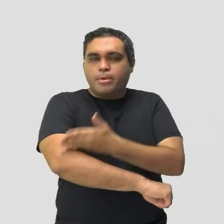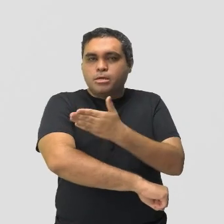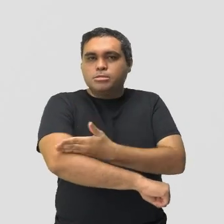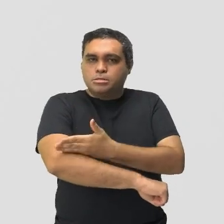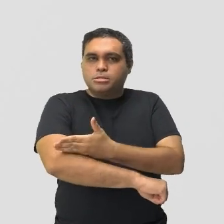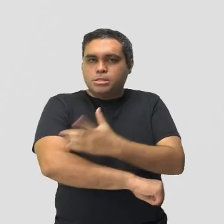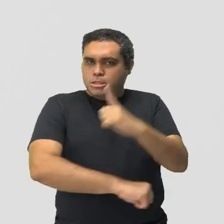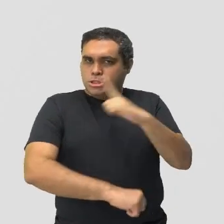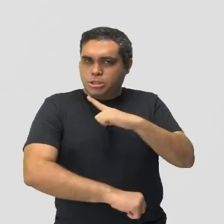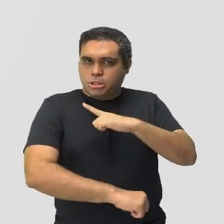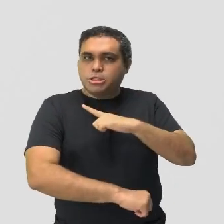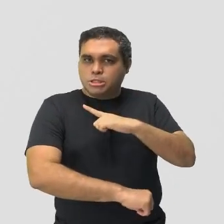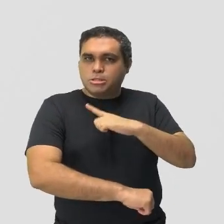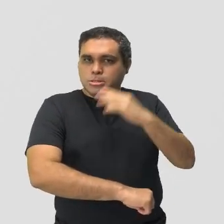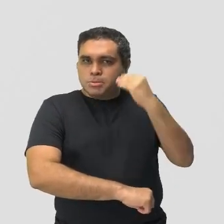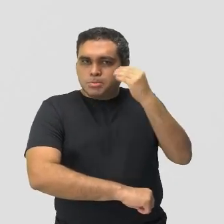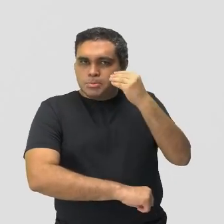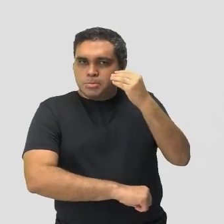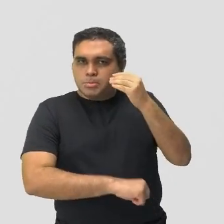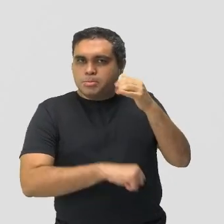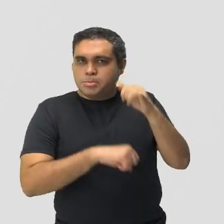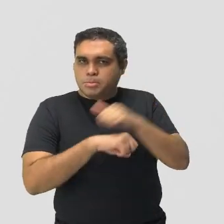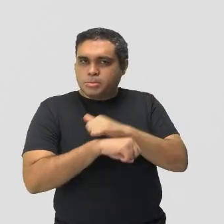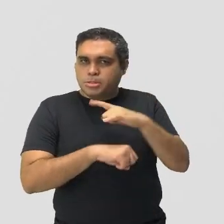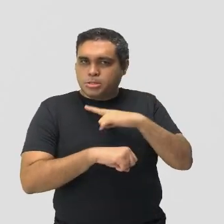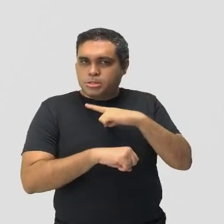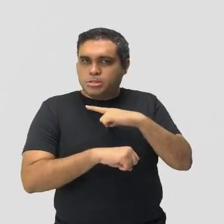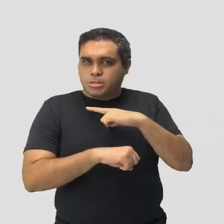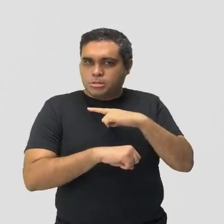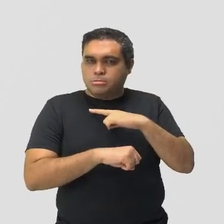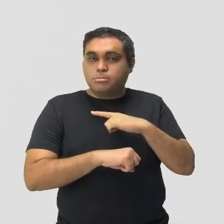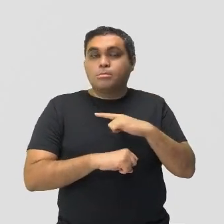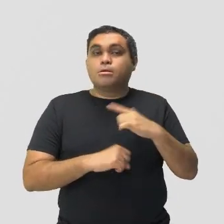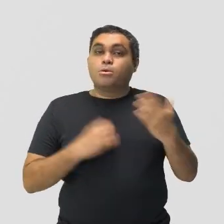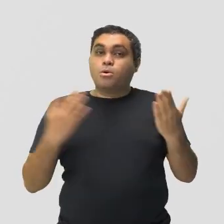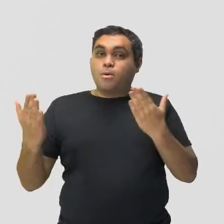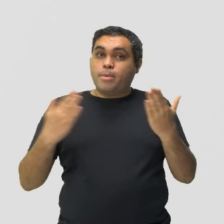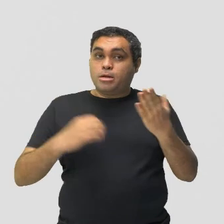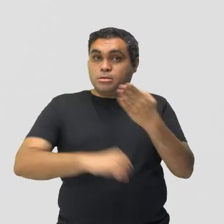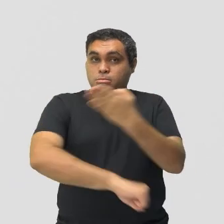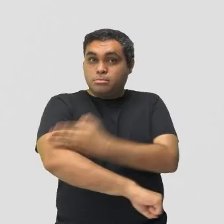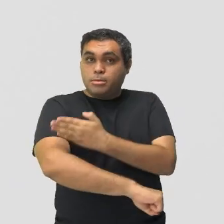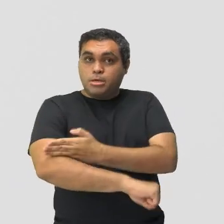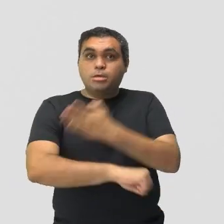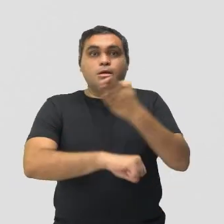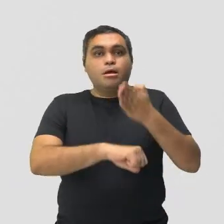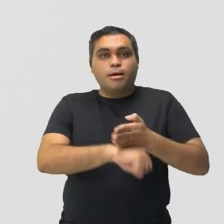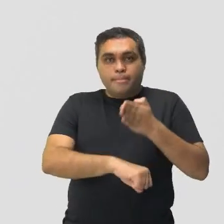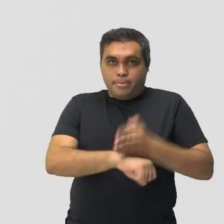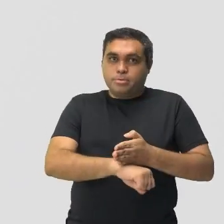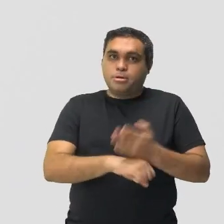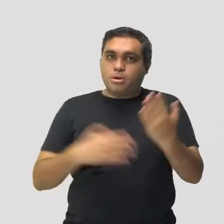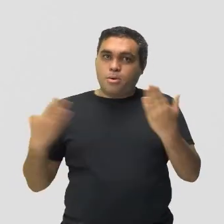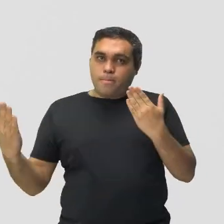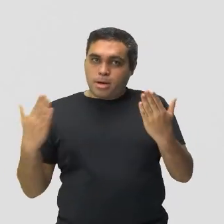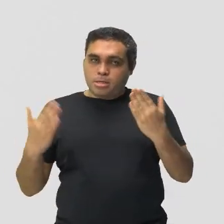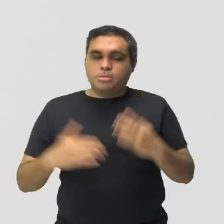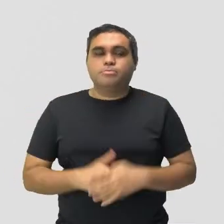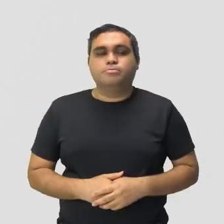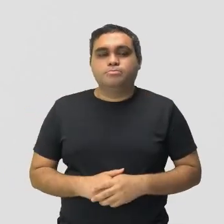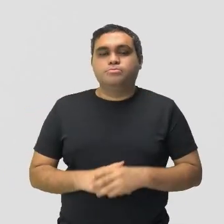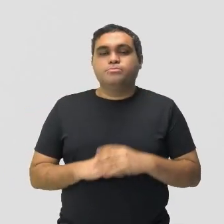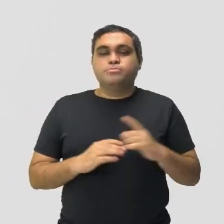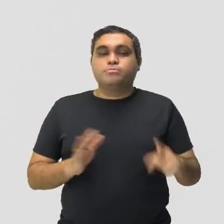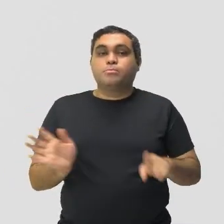primeira e a segunda questão, nós estamos falando aí, comparando a Idade Média com a Idade Moderna, né? Na